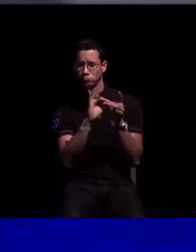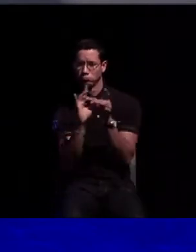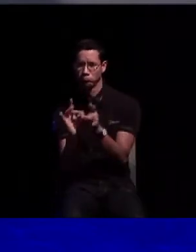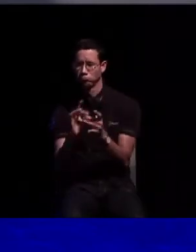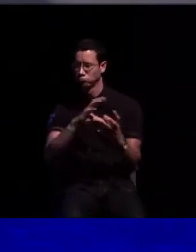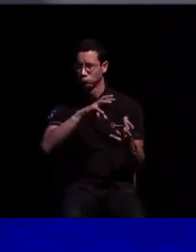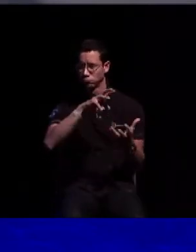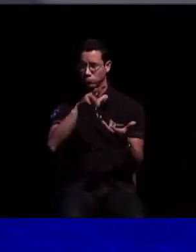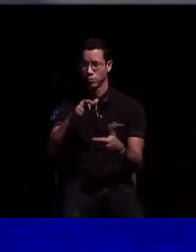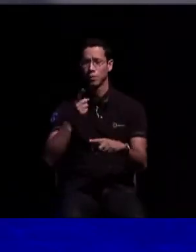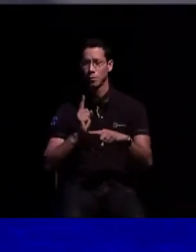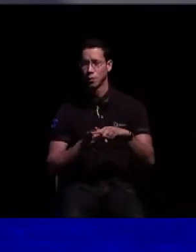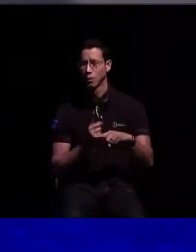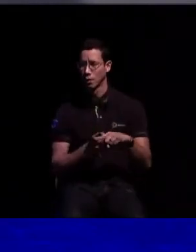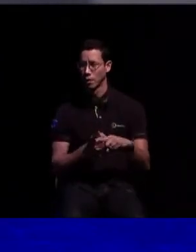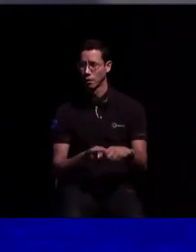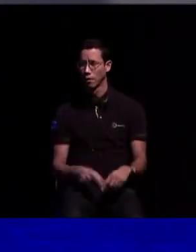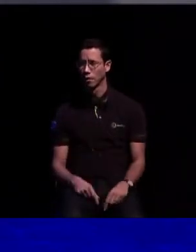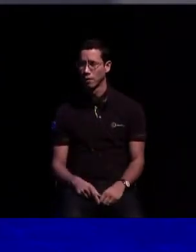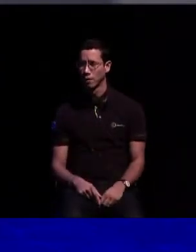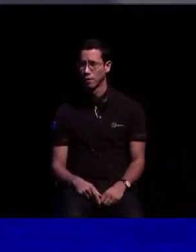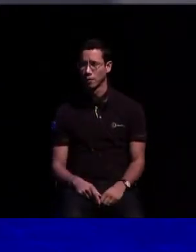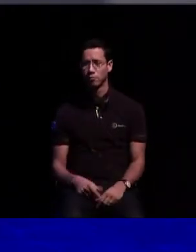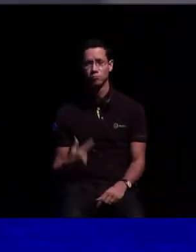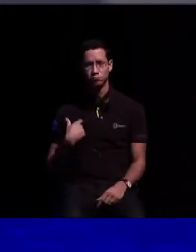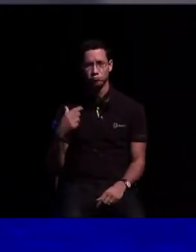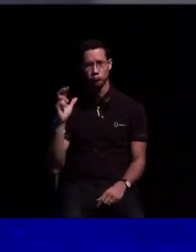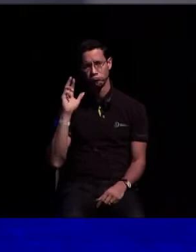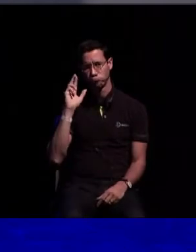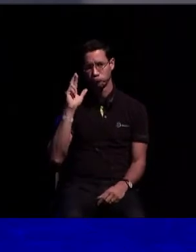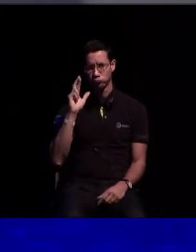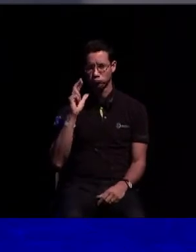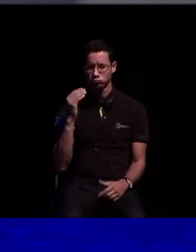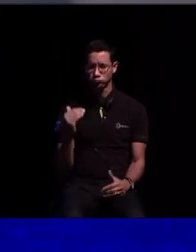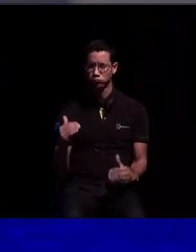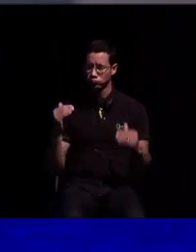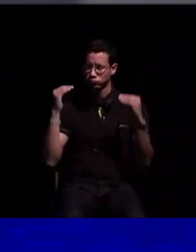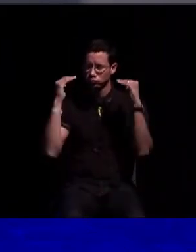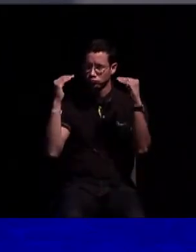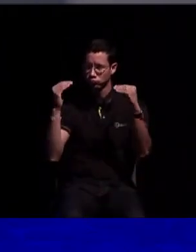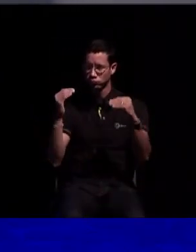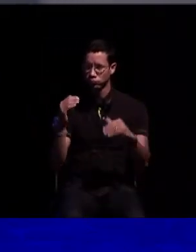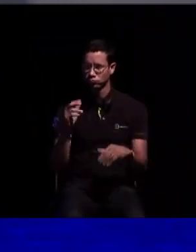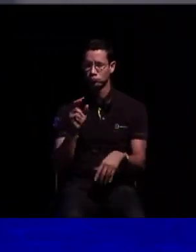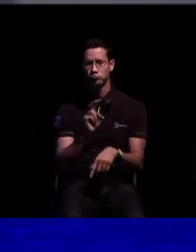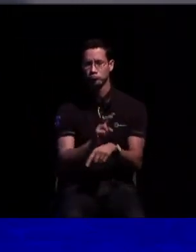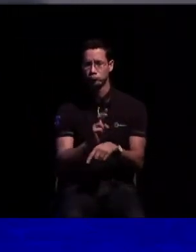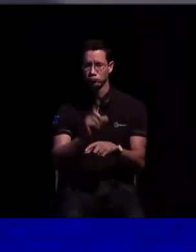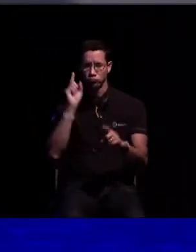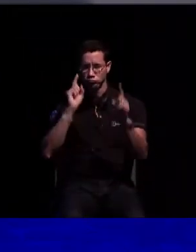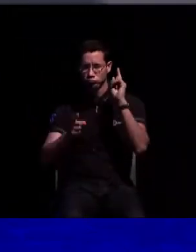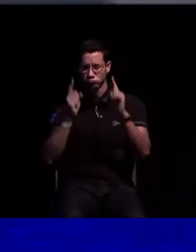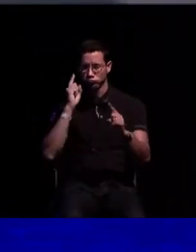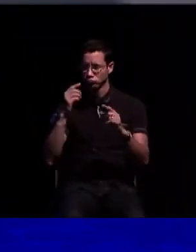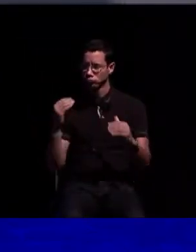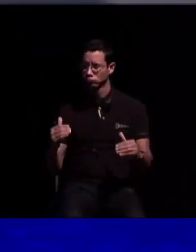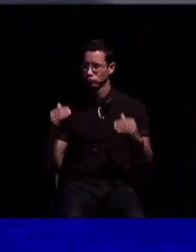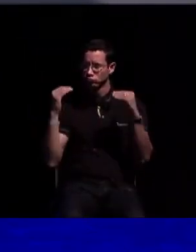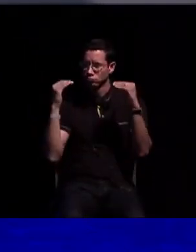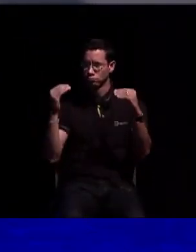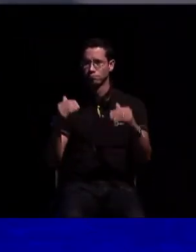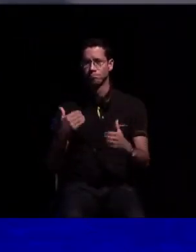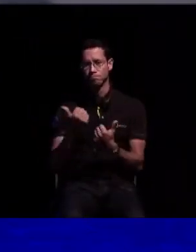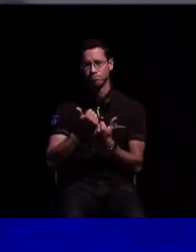universal exatamente porque, né, ele é dominante, é um particular que domina a tal ponto que se põe